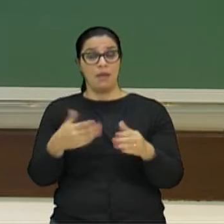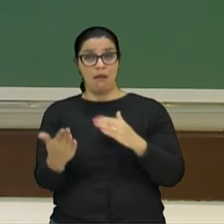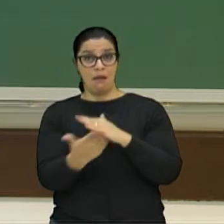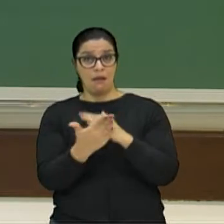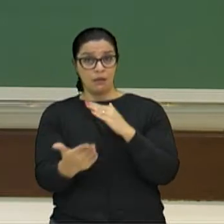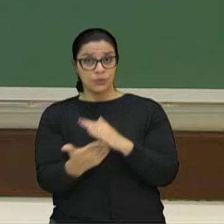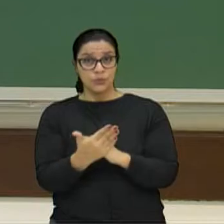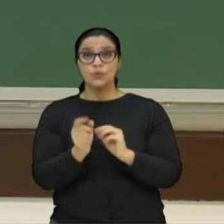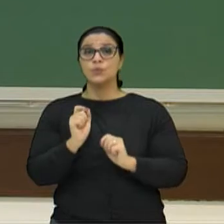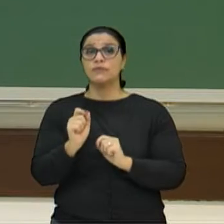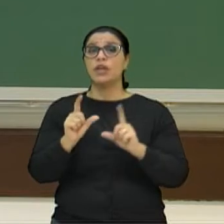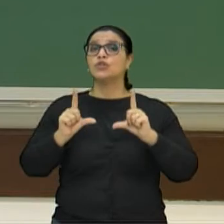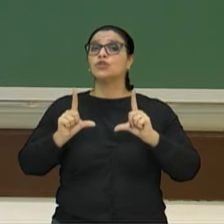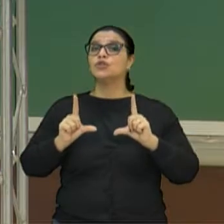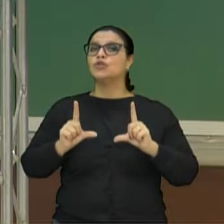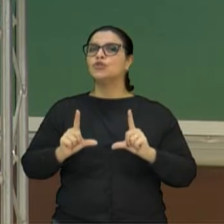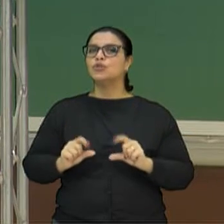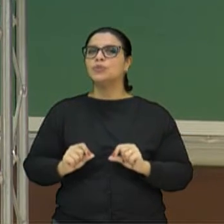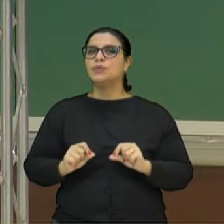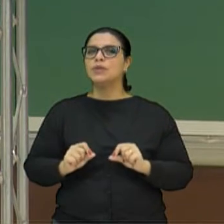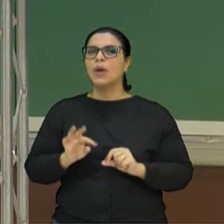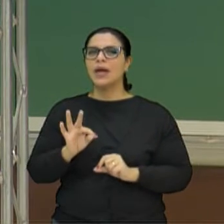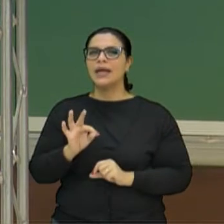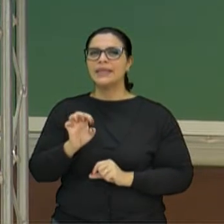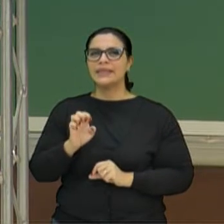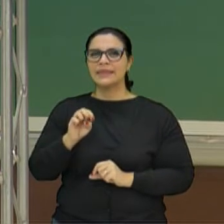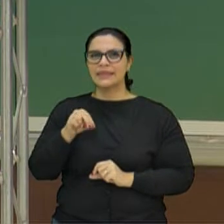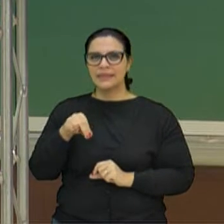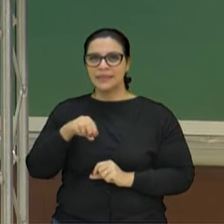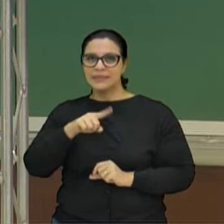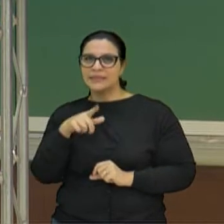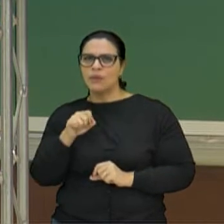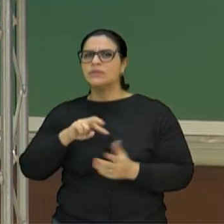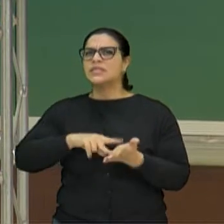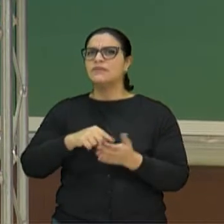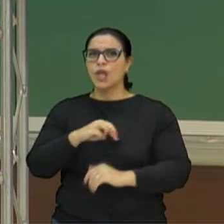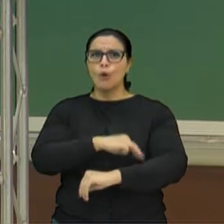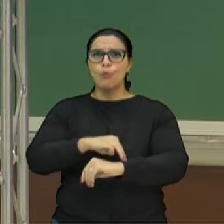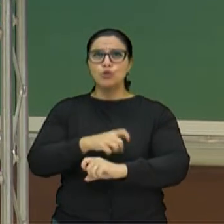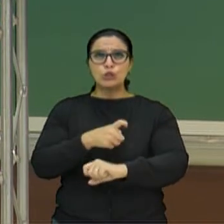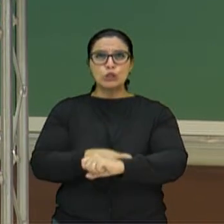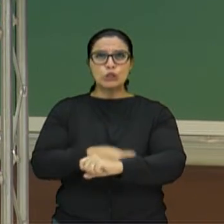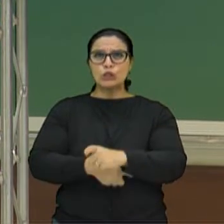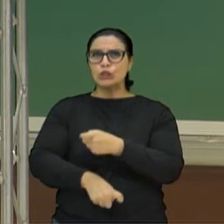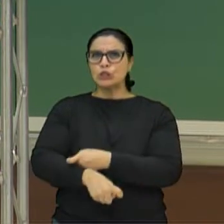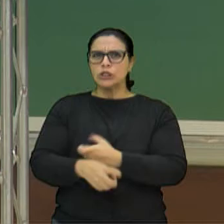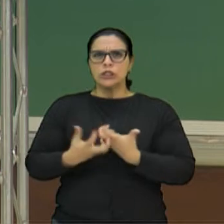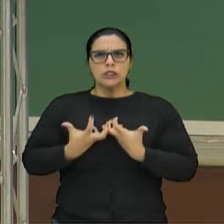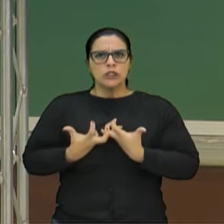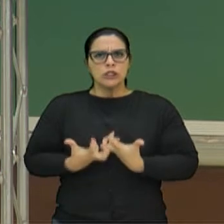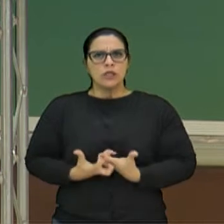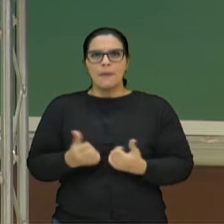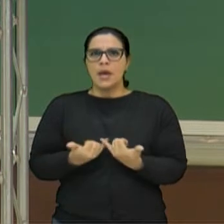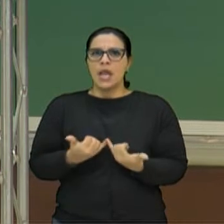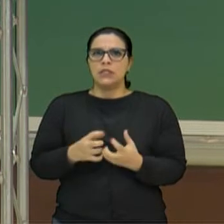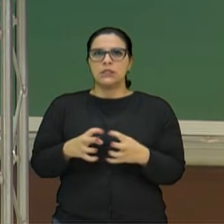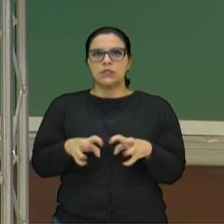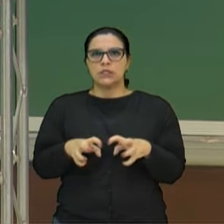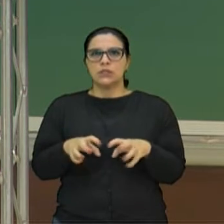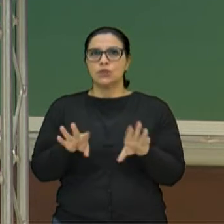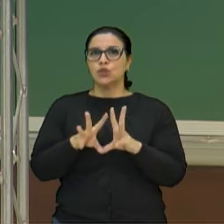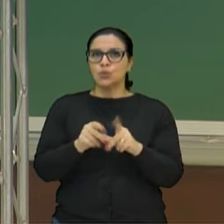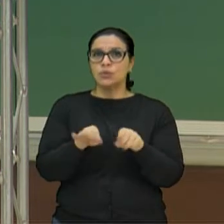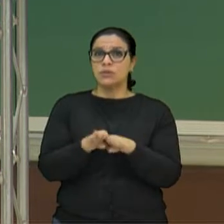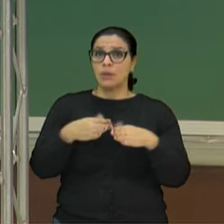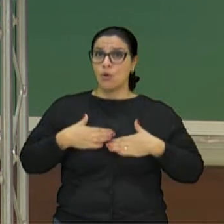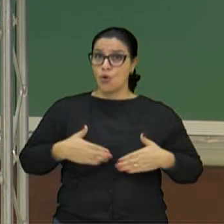quê? Vai diminuir as tensões que nós sentimos, a nossa musculatura realmente fica cansada, ficamos cansados, o